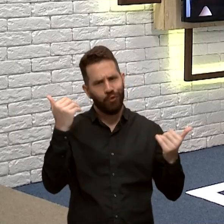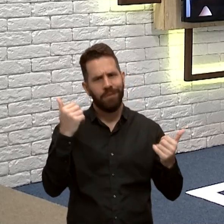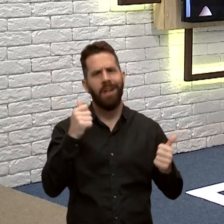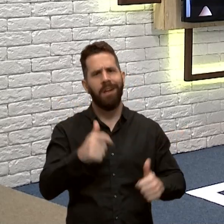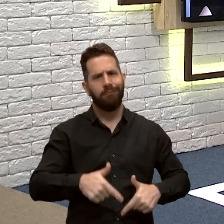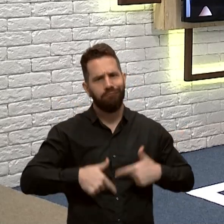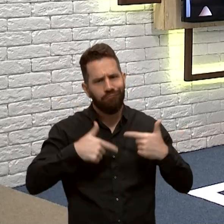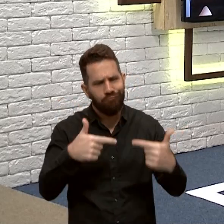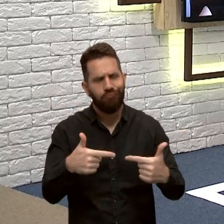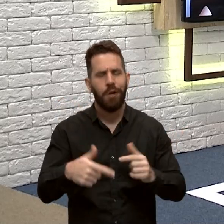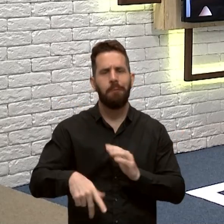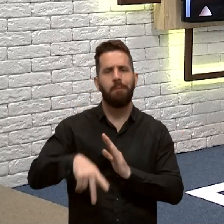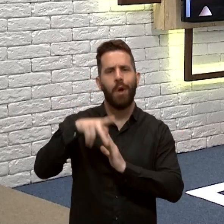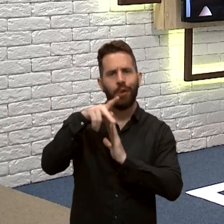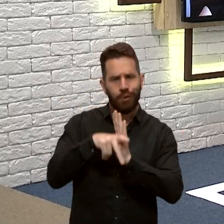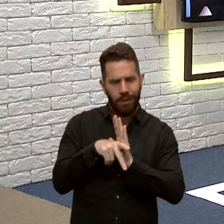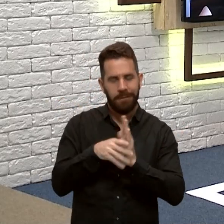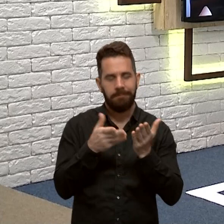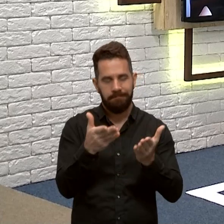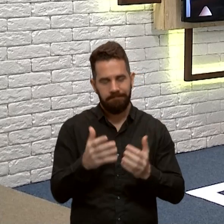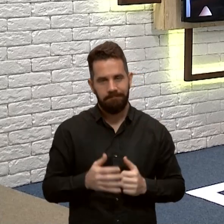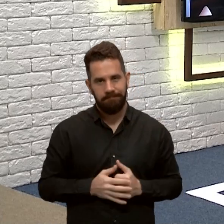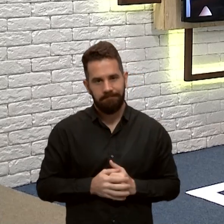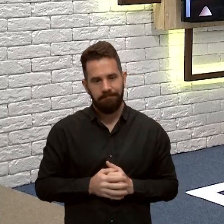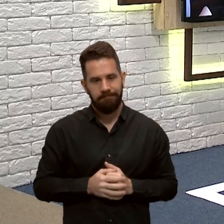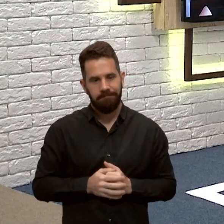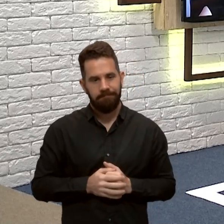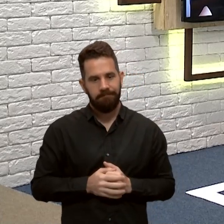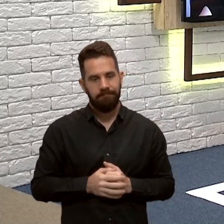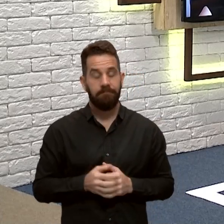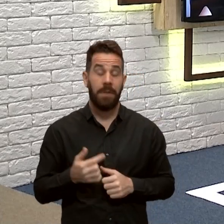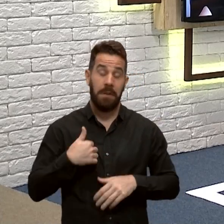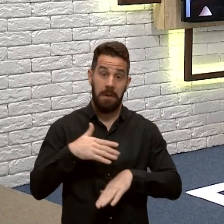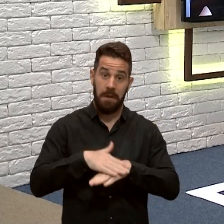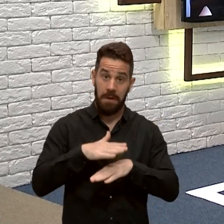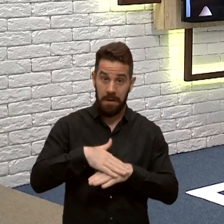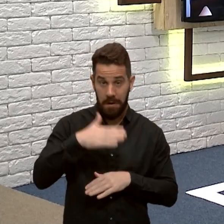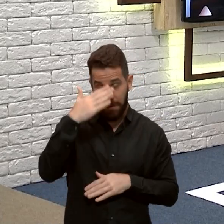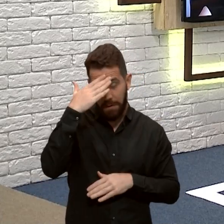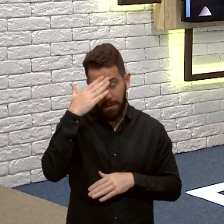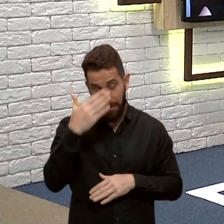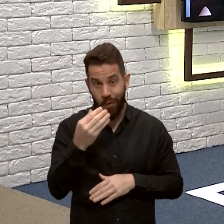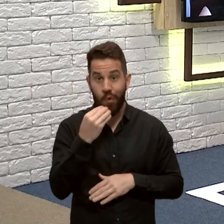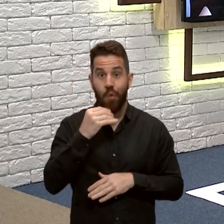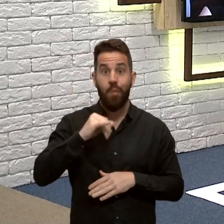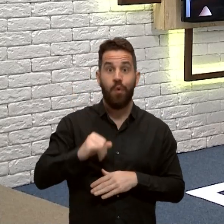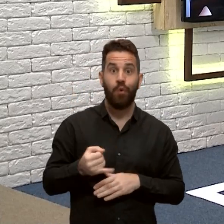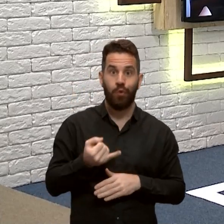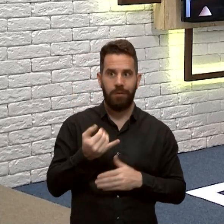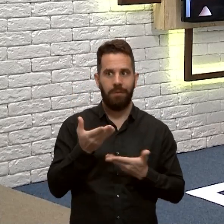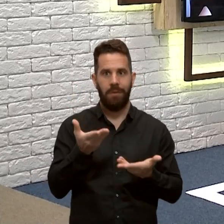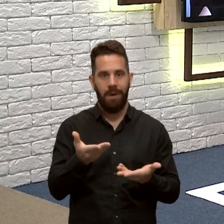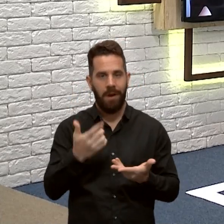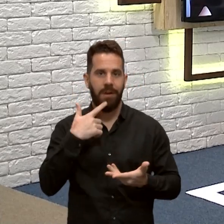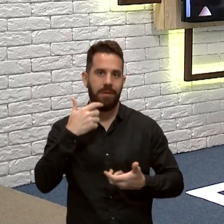ações do projeto e no projeto em si. Eu é que agradeço a oportunidade, o